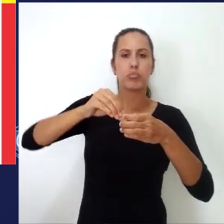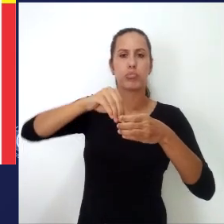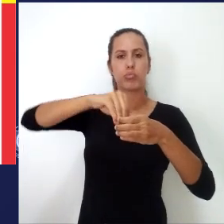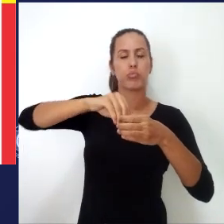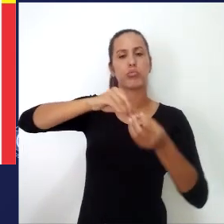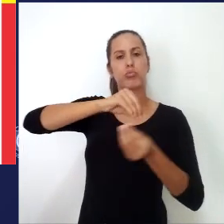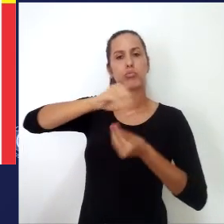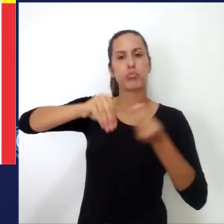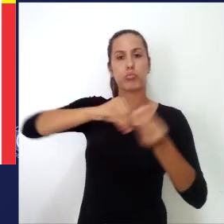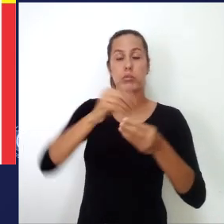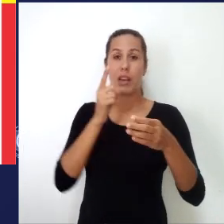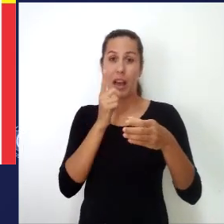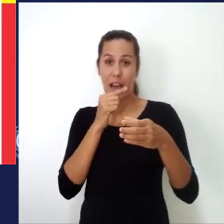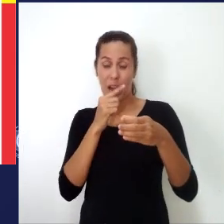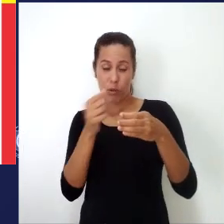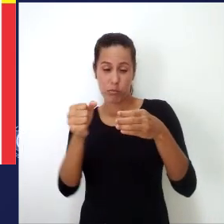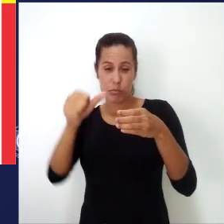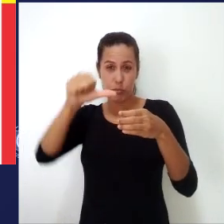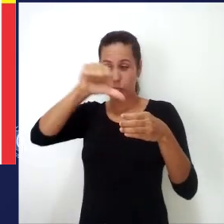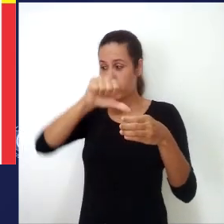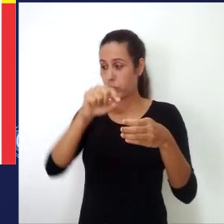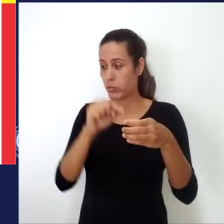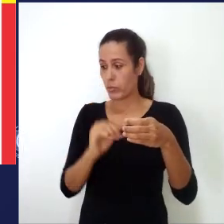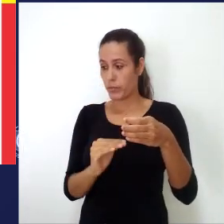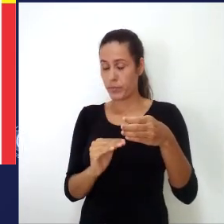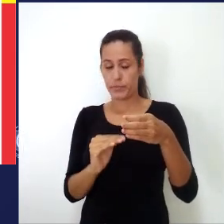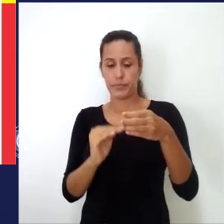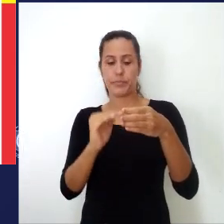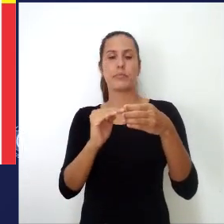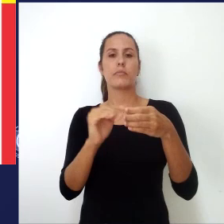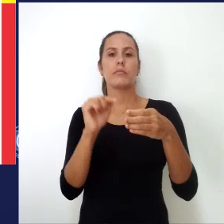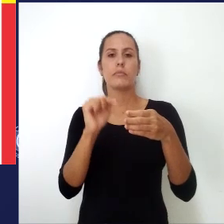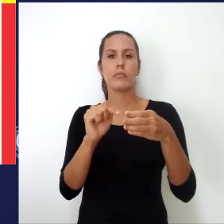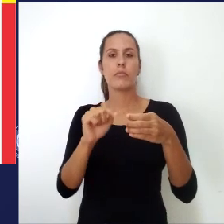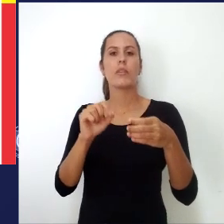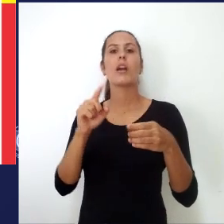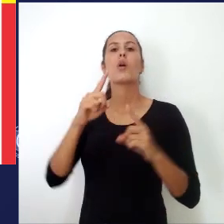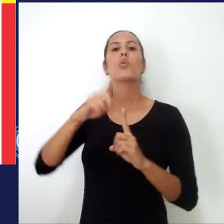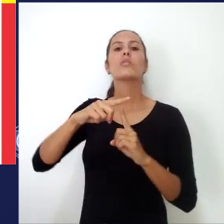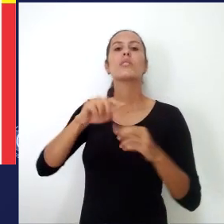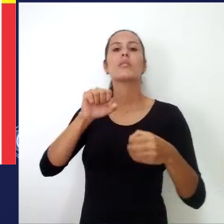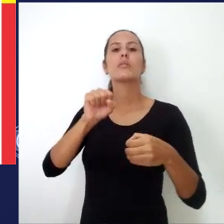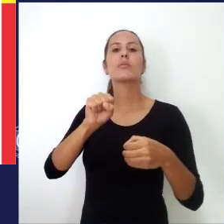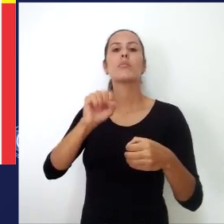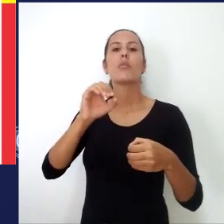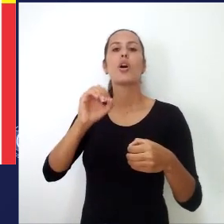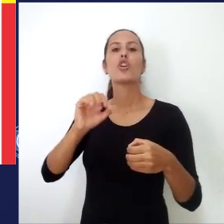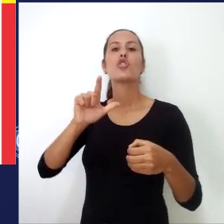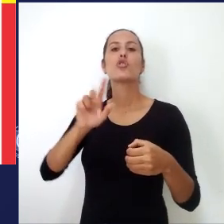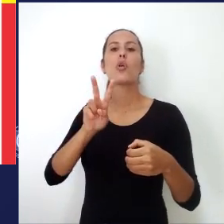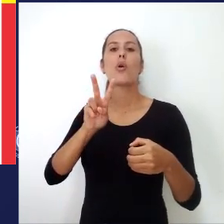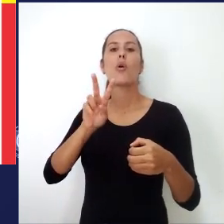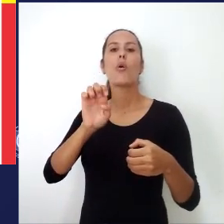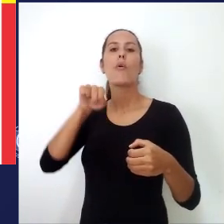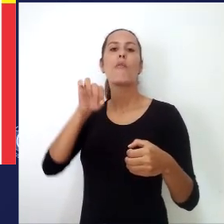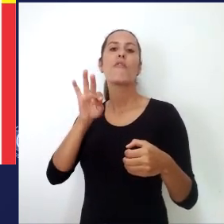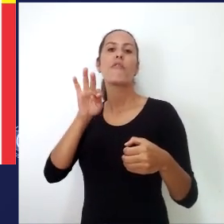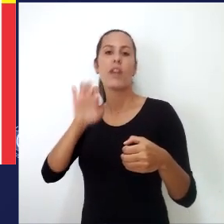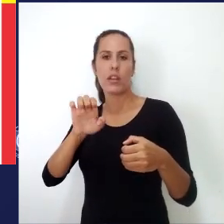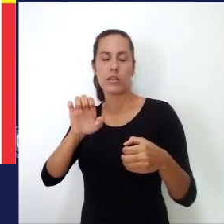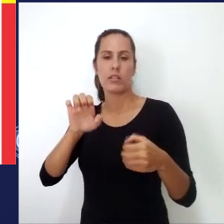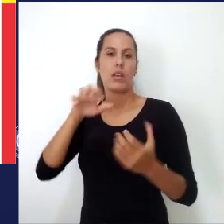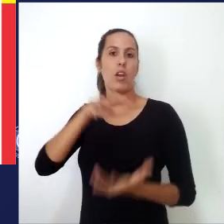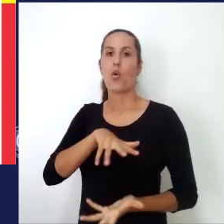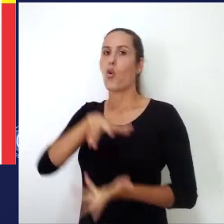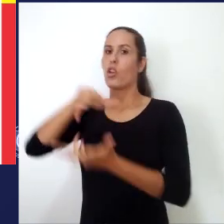uma água que na realidade é o solvente, né? O solvente universal, que ele